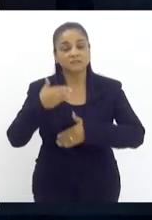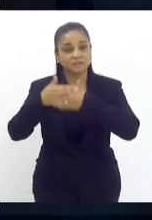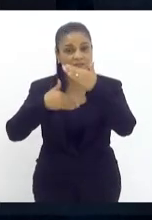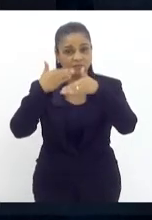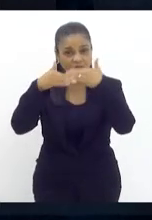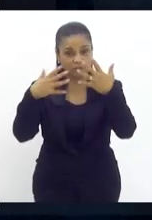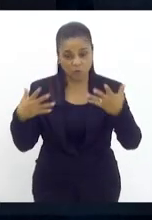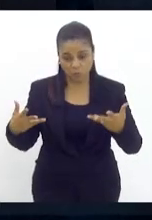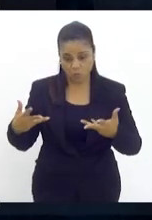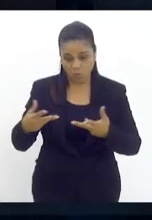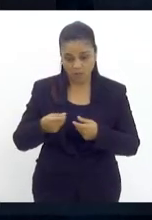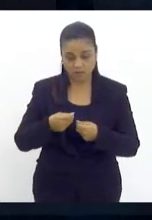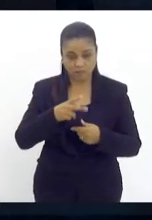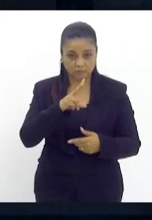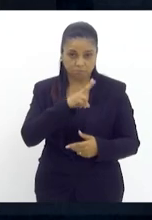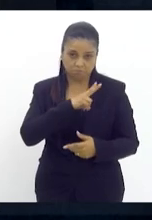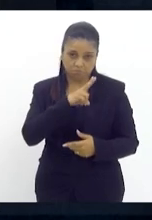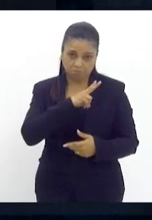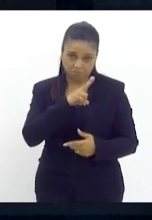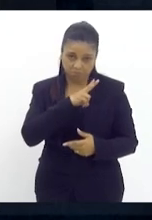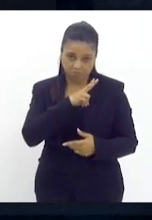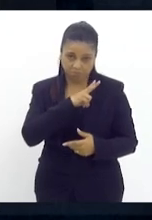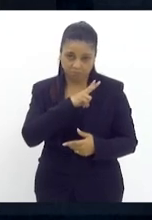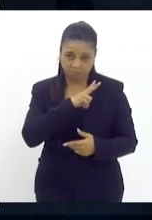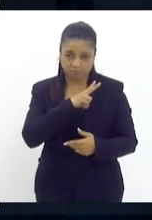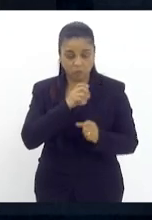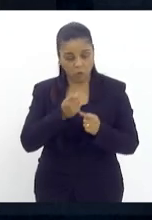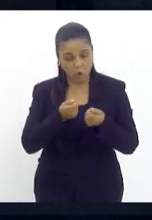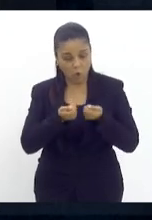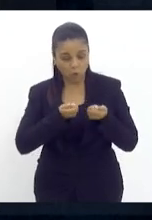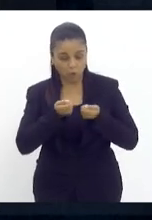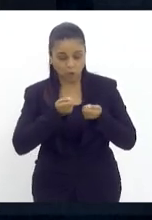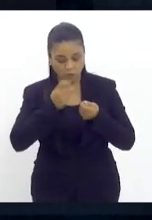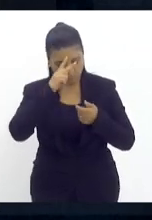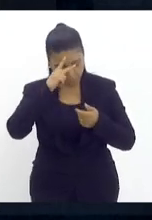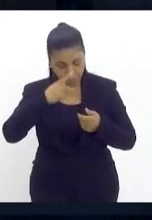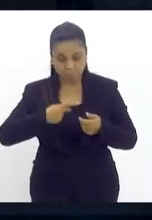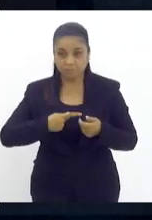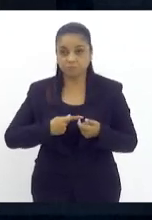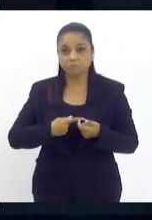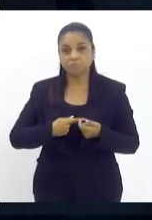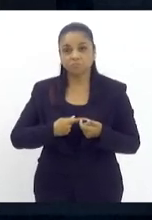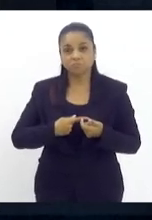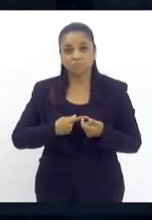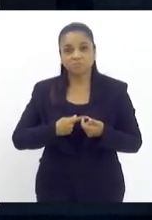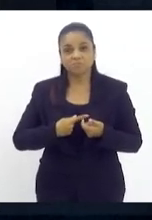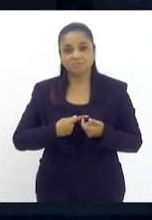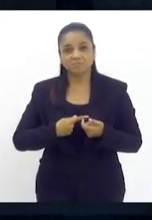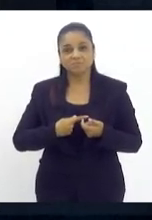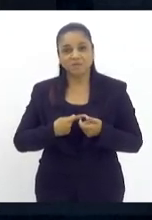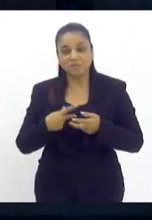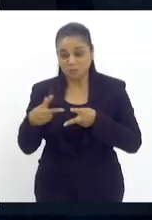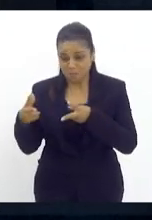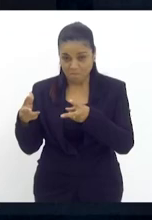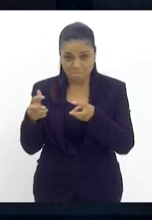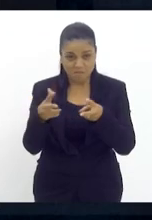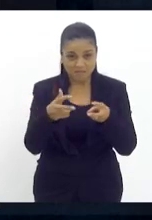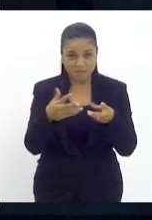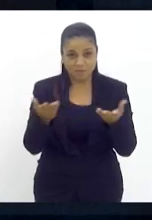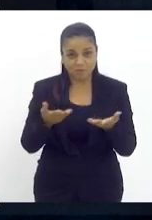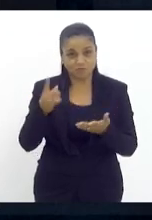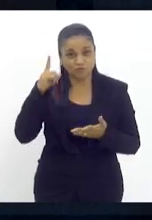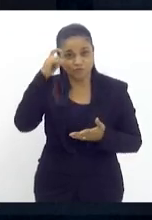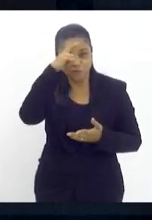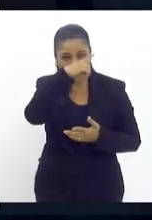Desenvolver qualidades pessoais, né, autocontrole. A gente vê aí, né, essa dificuldade, uma escalada